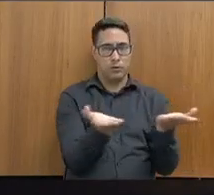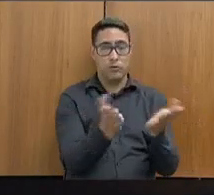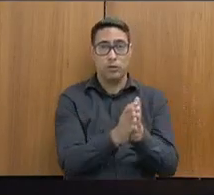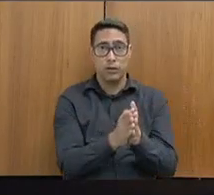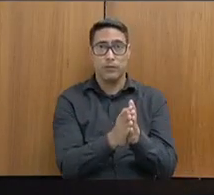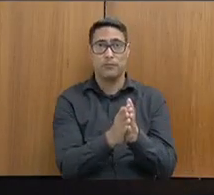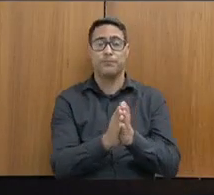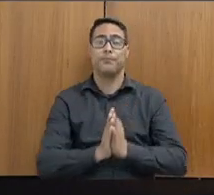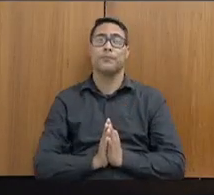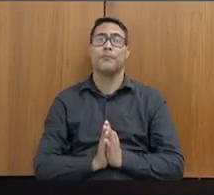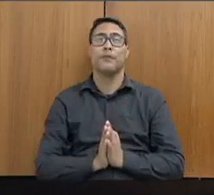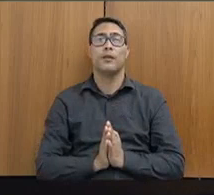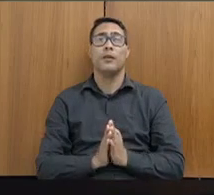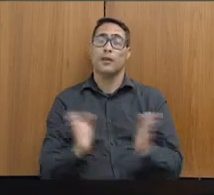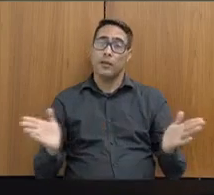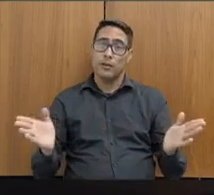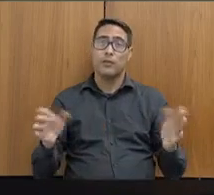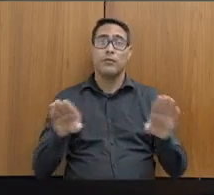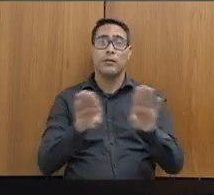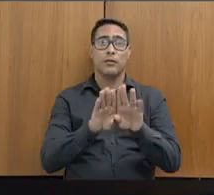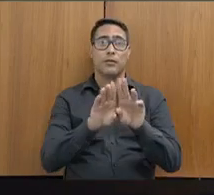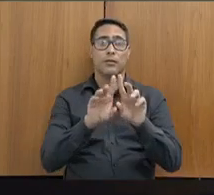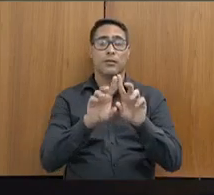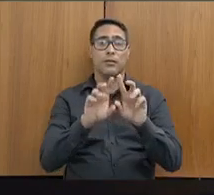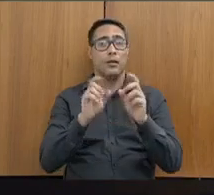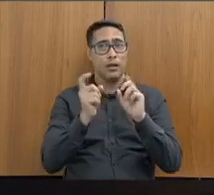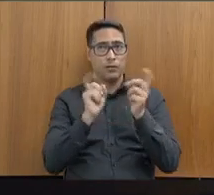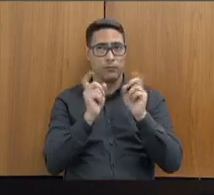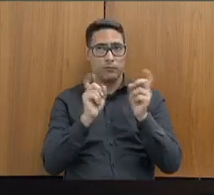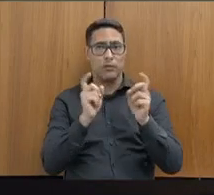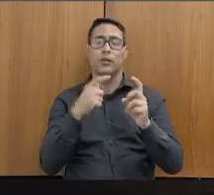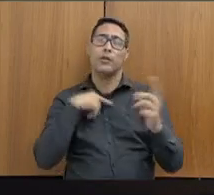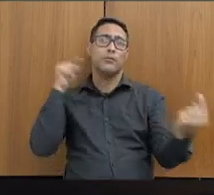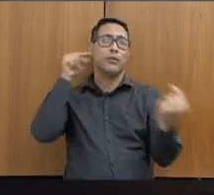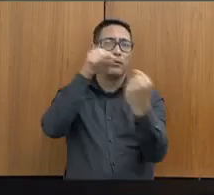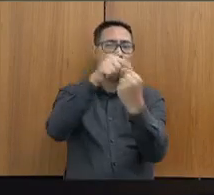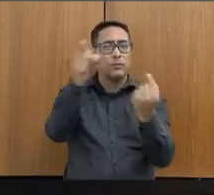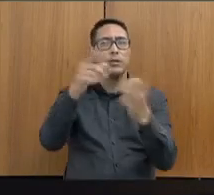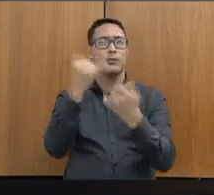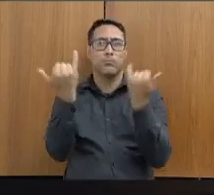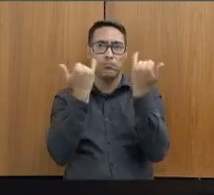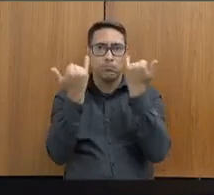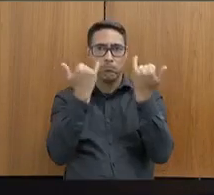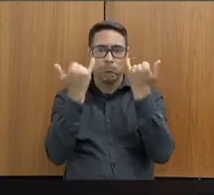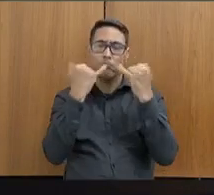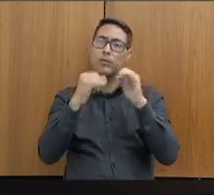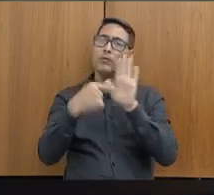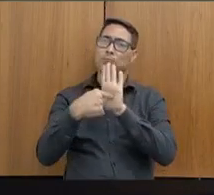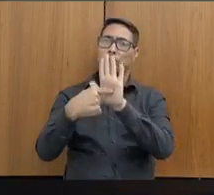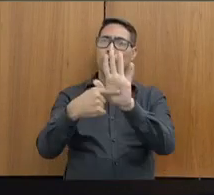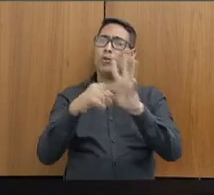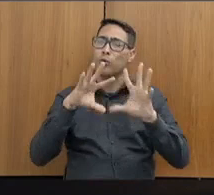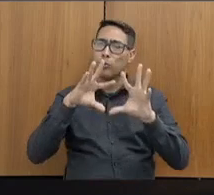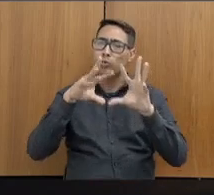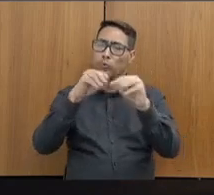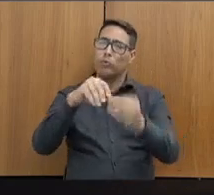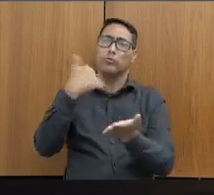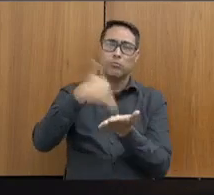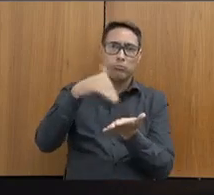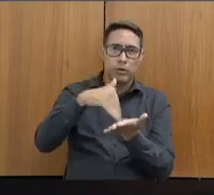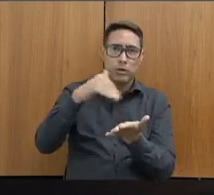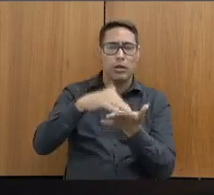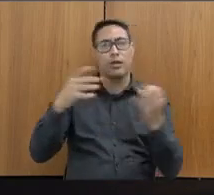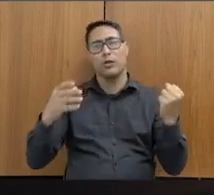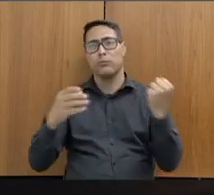legislativa. Finalidade da reunião. Esta reunião se destina a prestar informações sobre a gestão da Secretaria de Estado, Justiça e Segurança